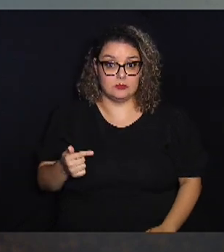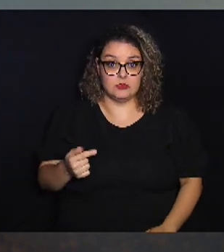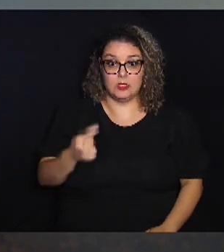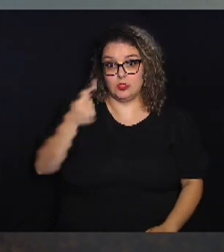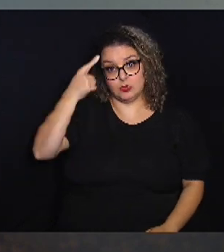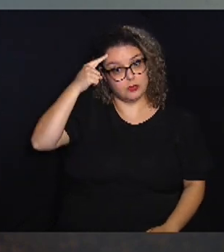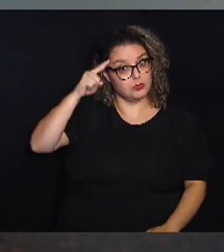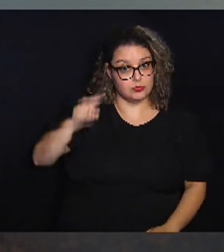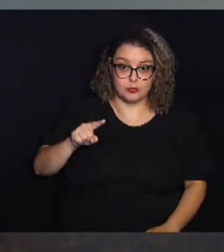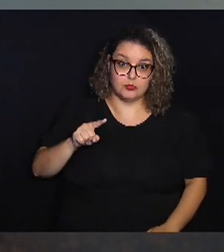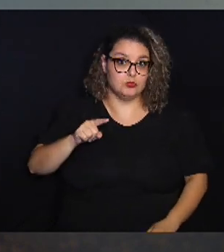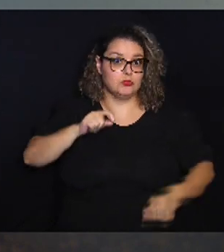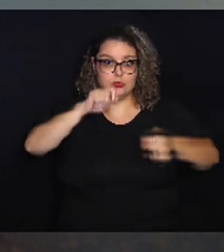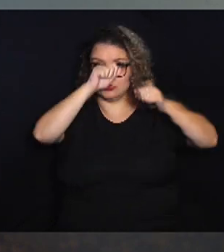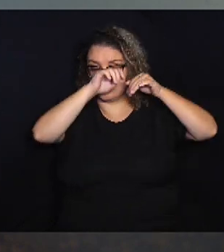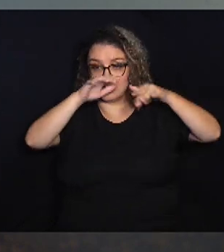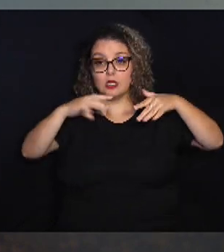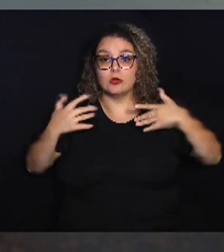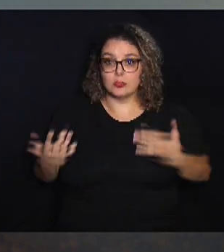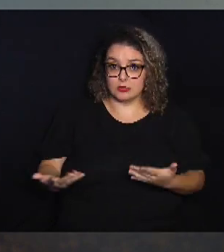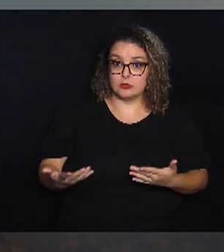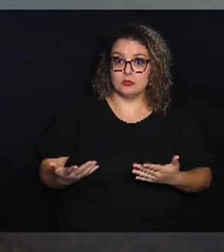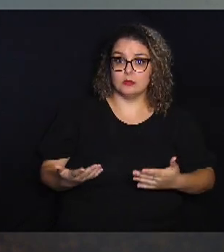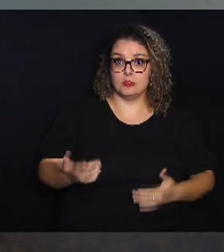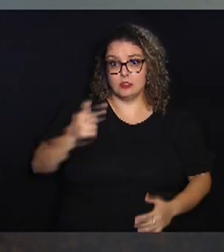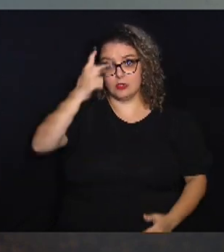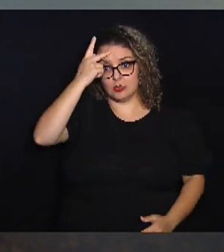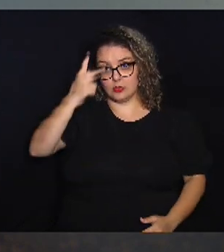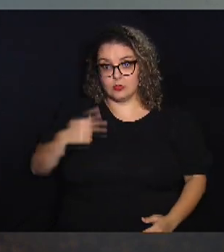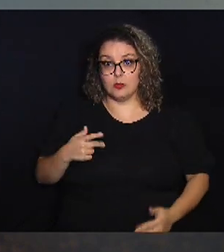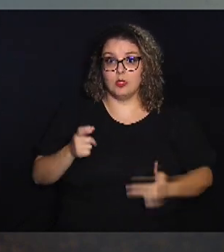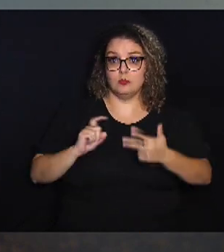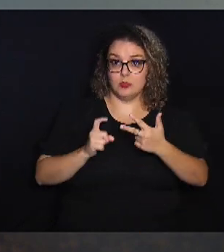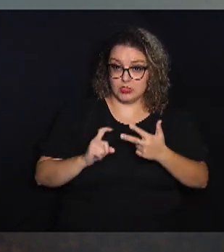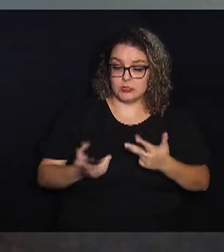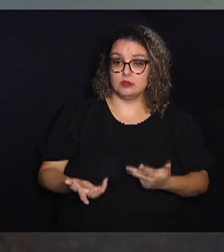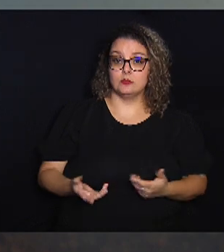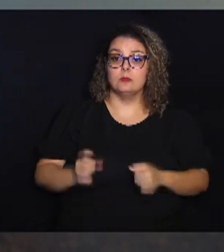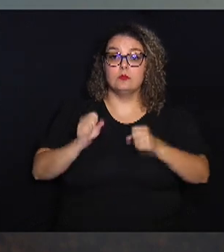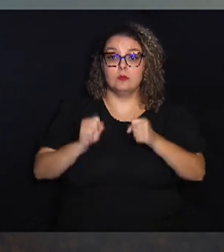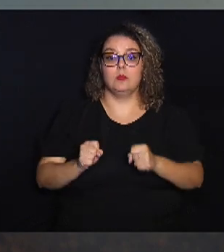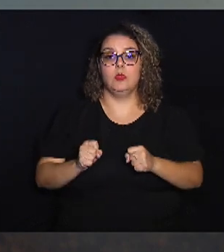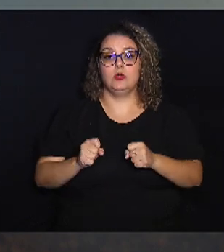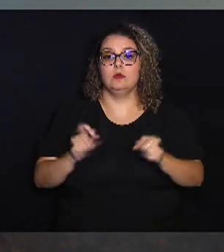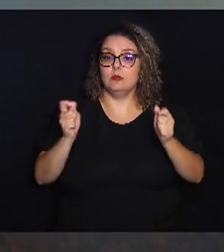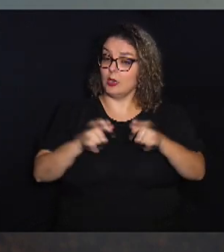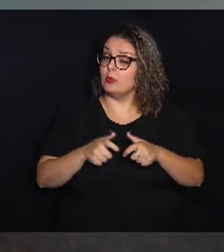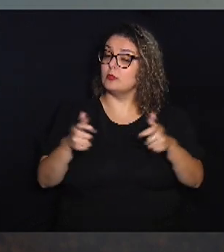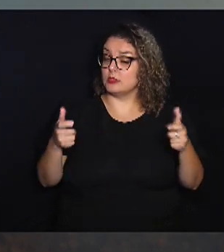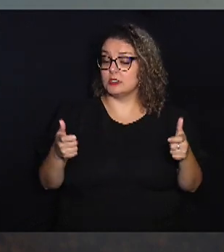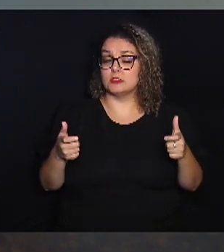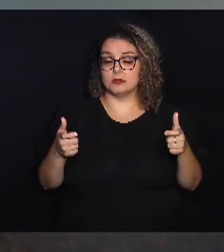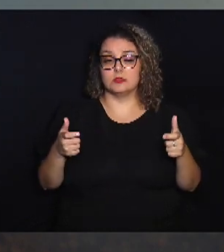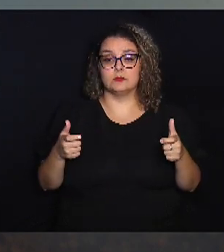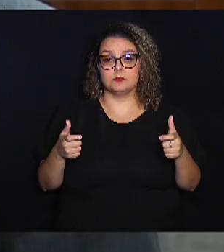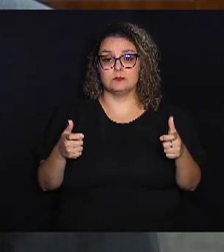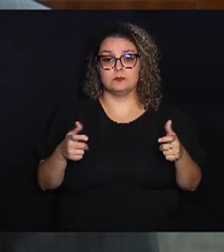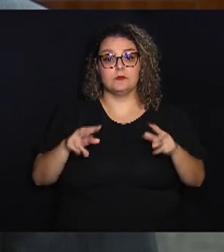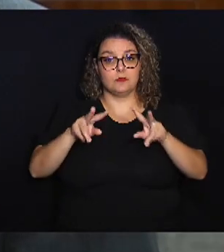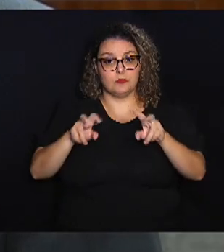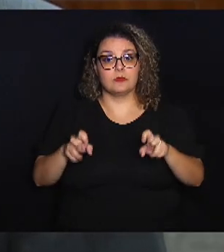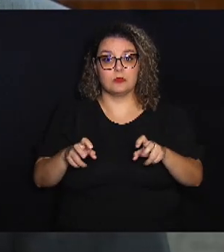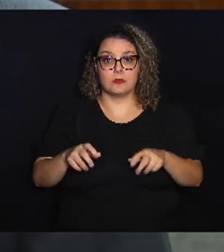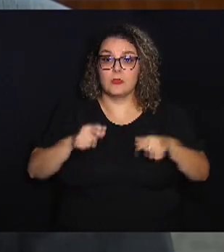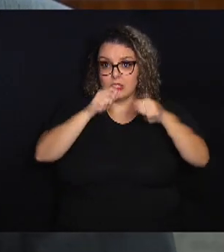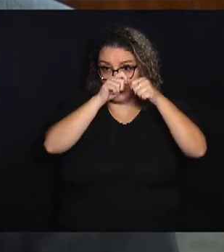dia do autista. Então o próprio Executivo pode dar uma potencializada nesse tema do